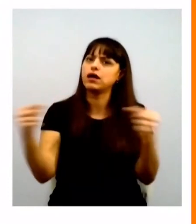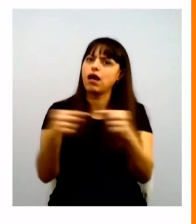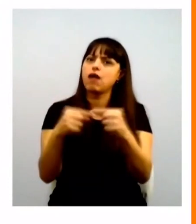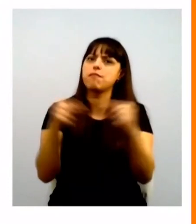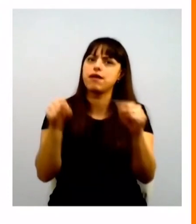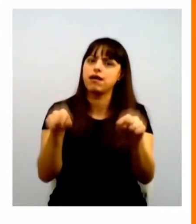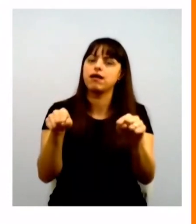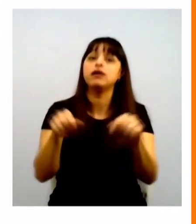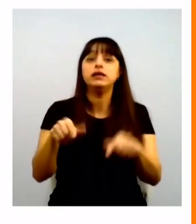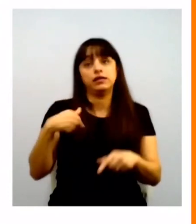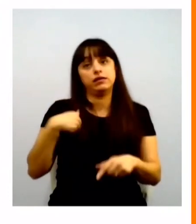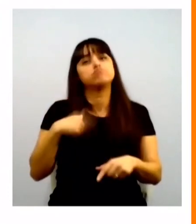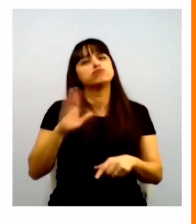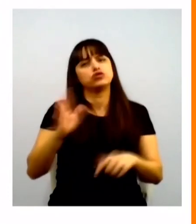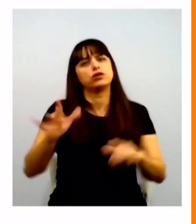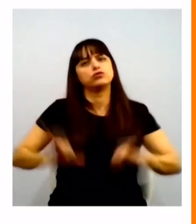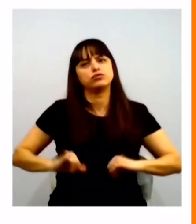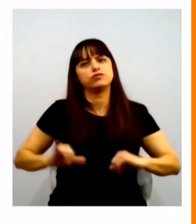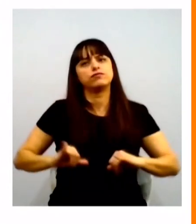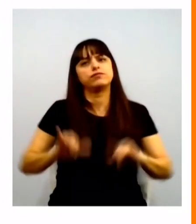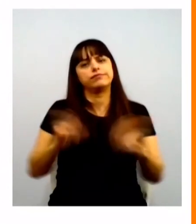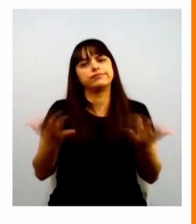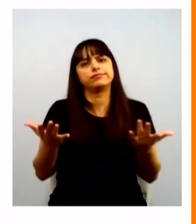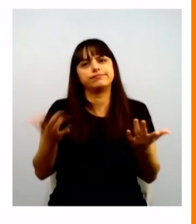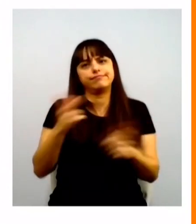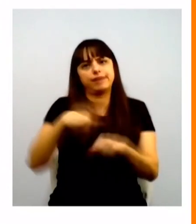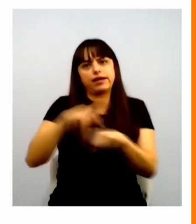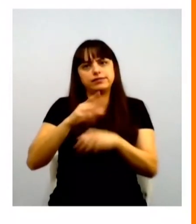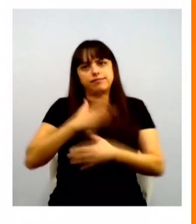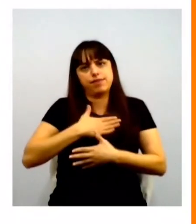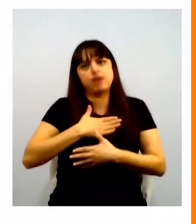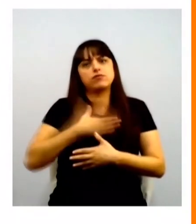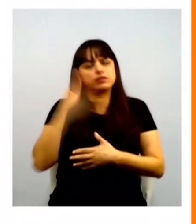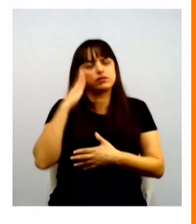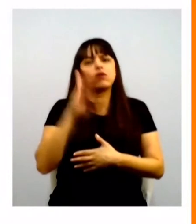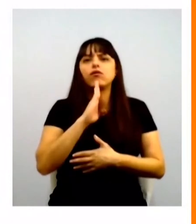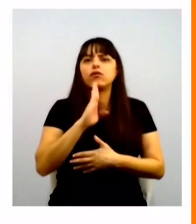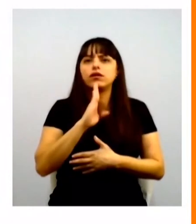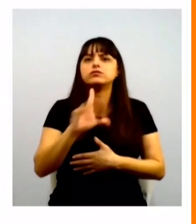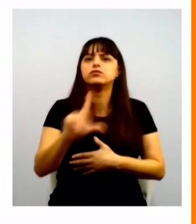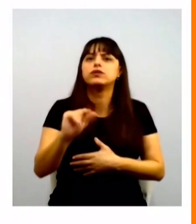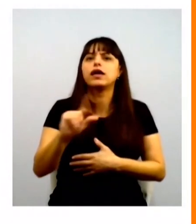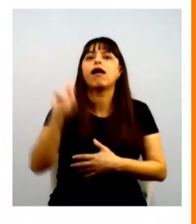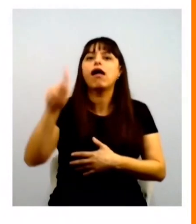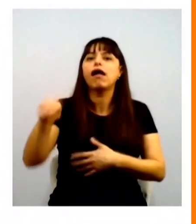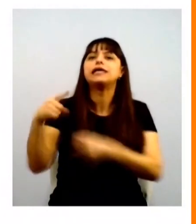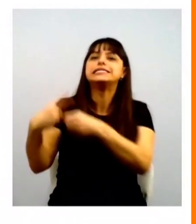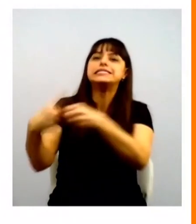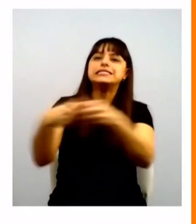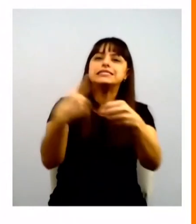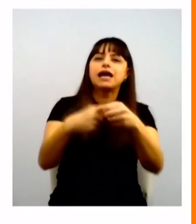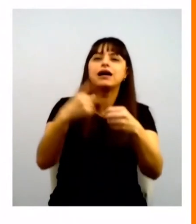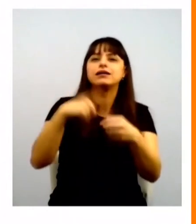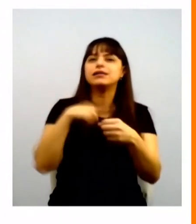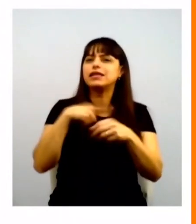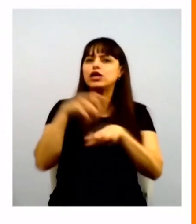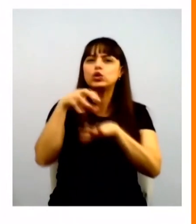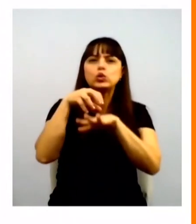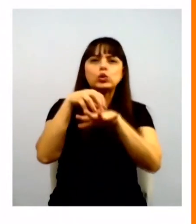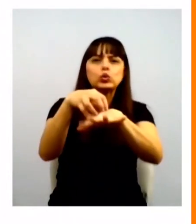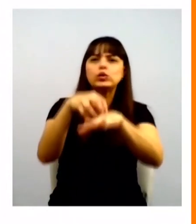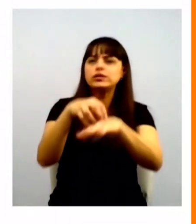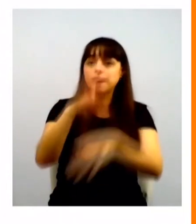país, que é um país muito turístico, e as cidades são muito turísticas, España, é a